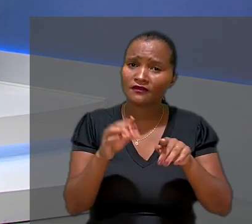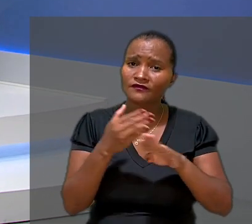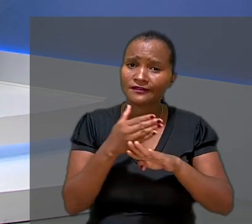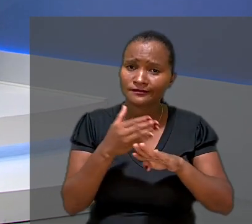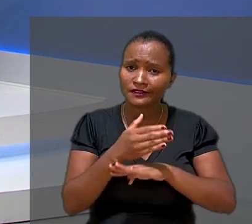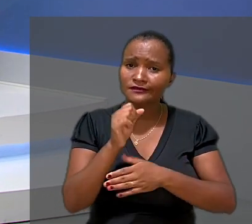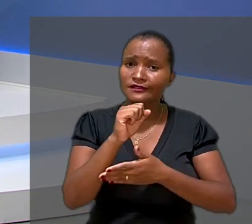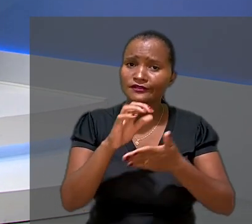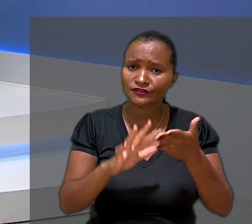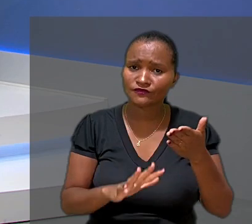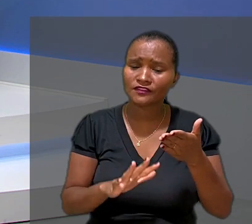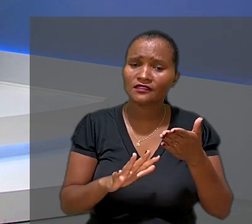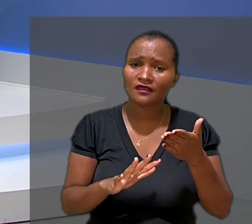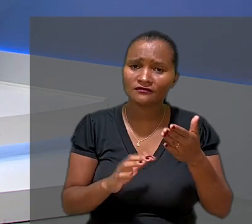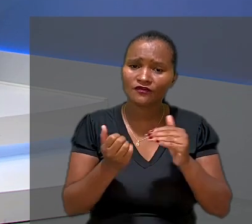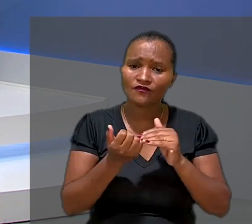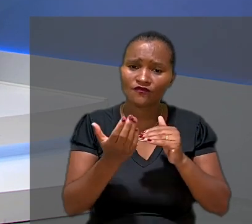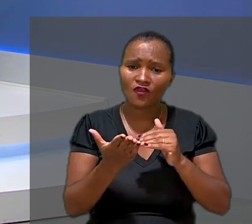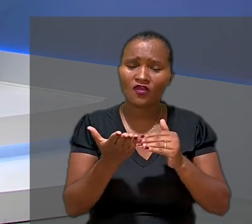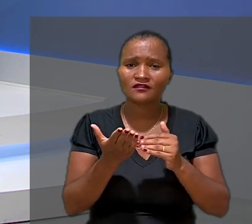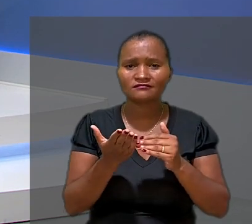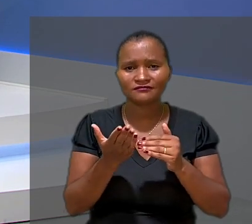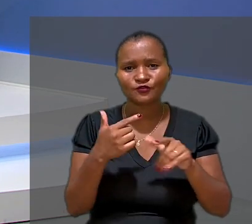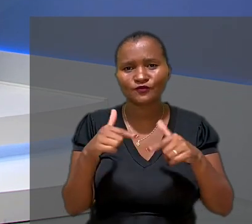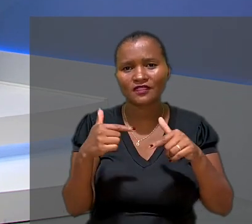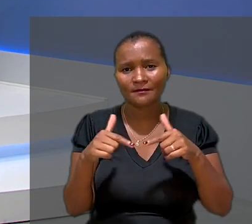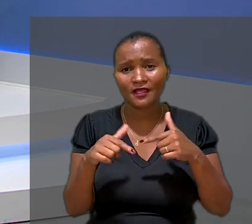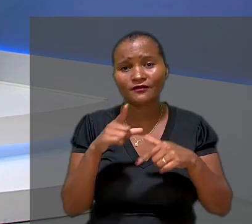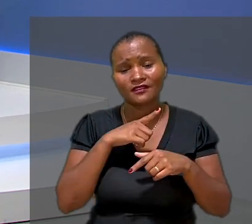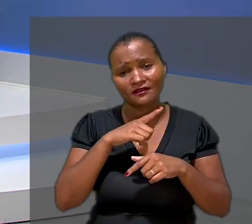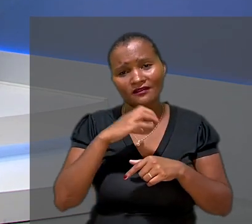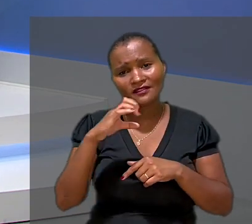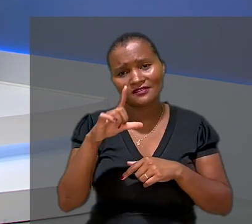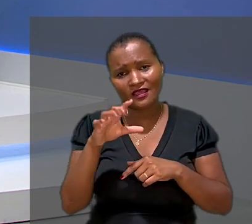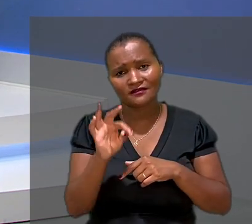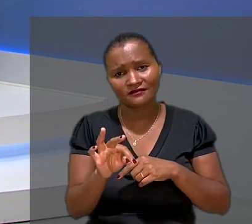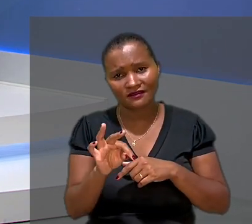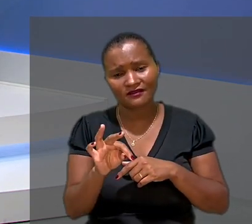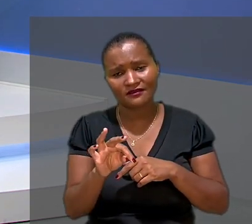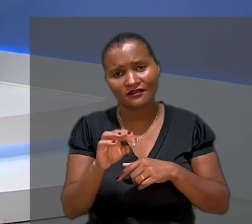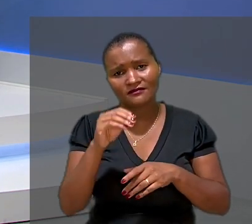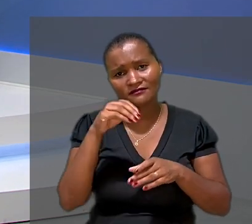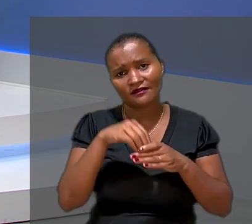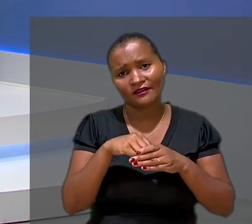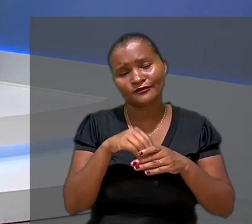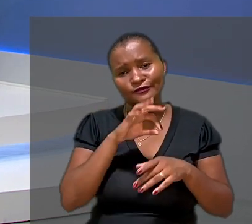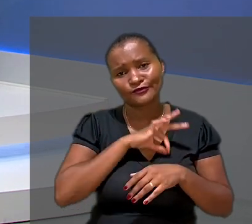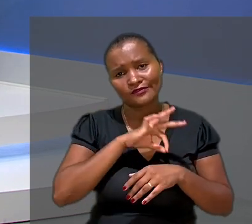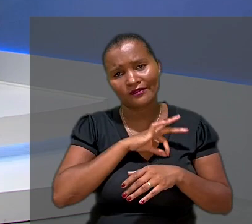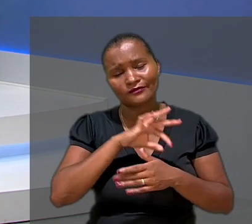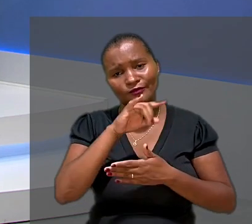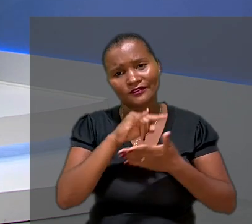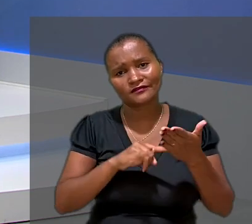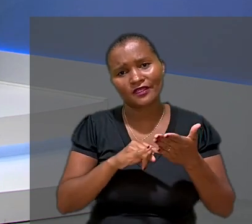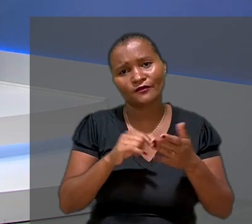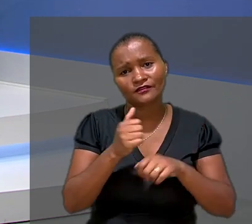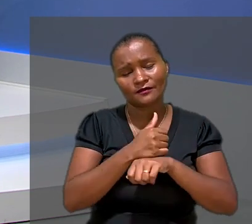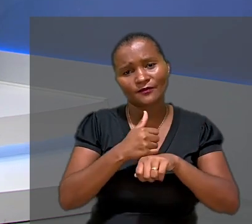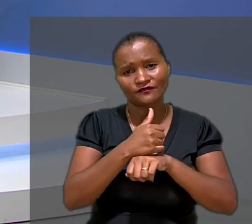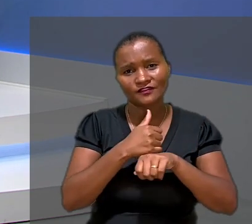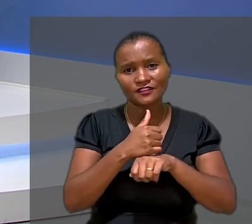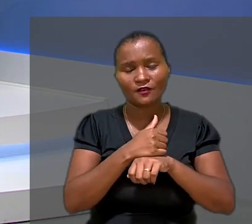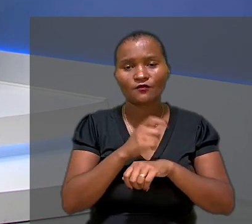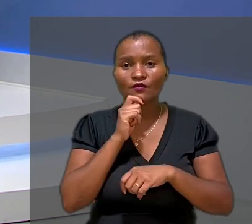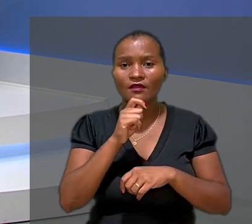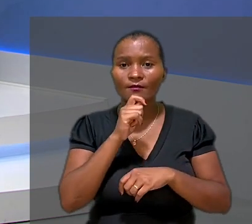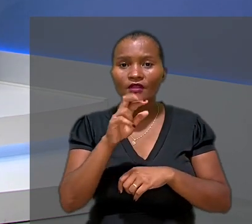fazem parte das atividades extraclasse, previstas na CLT e são englobadas pela remuneração contratual da